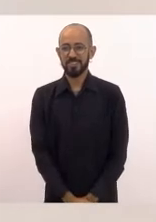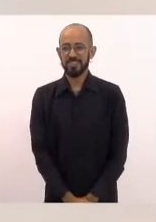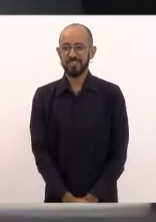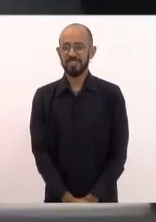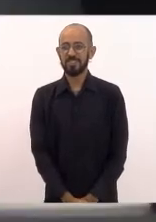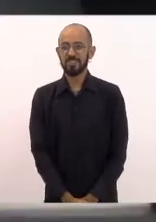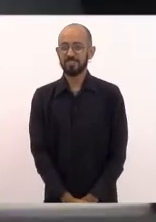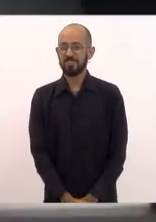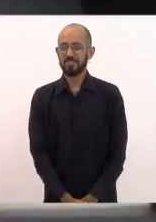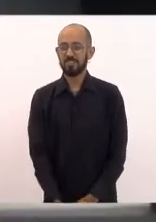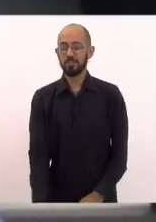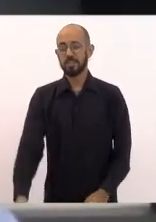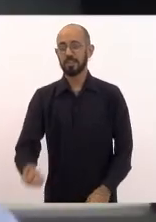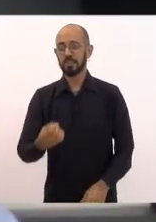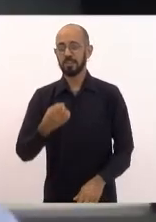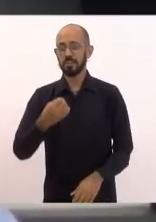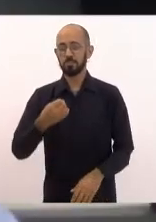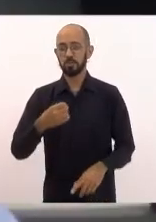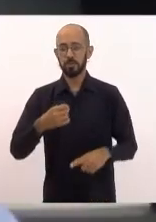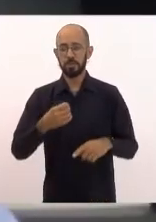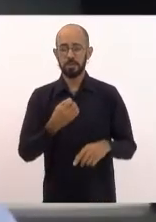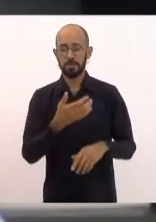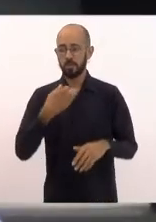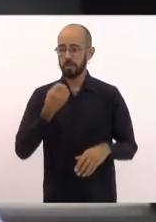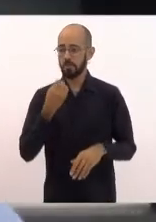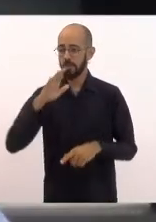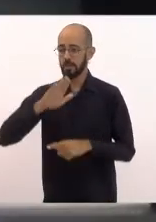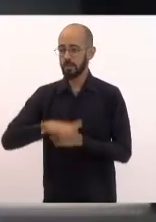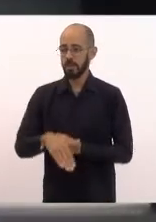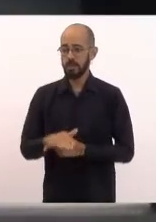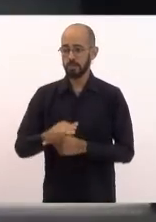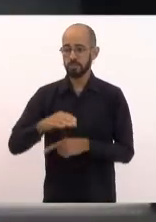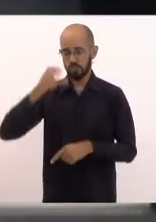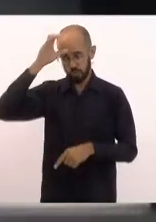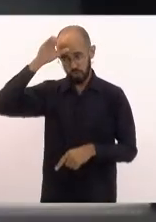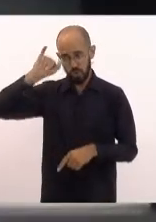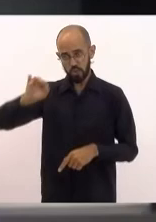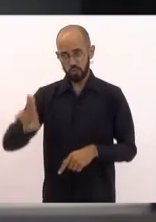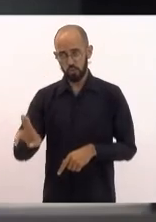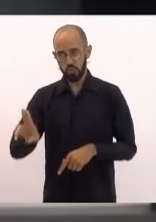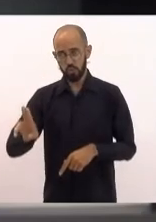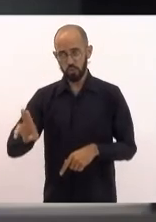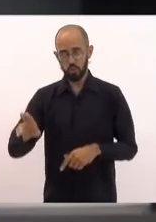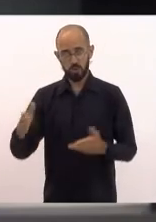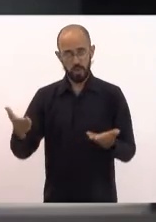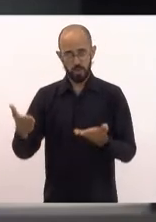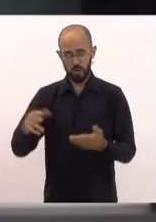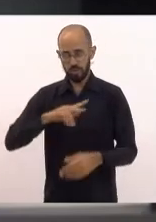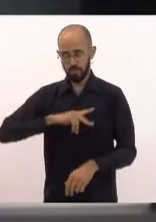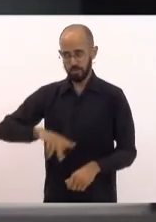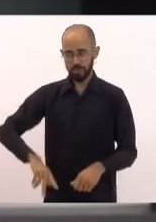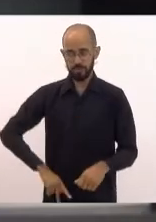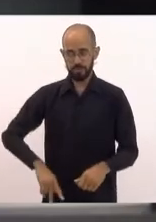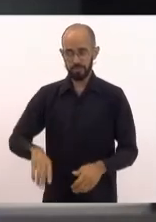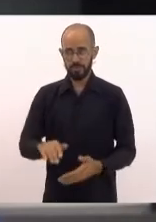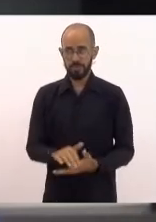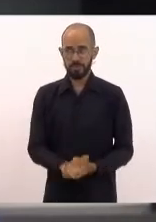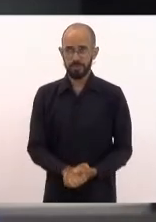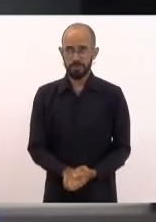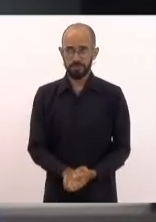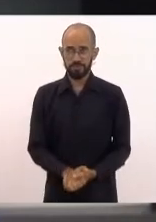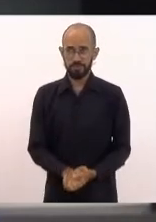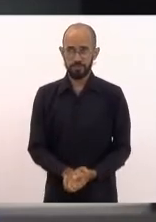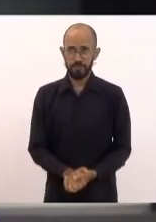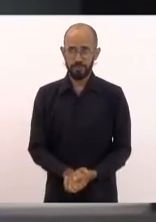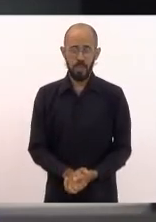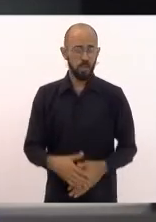Uma boa tarde, nobre deputada Tiaju, que ora preside esse expediente final.